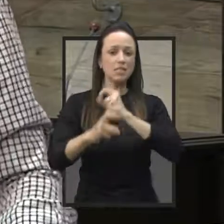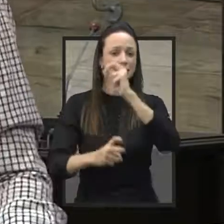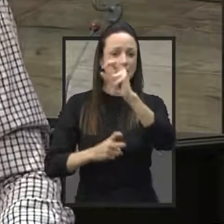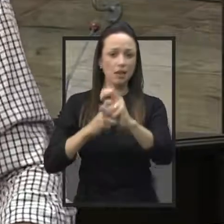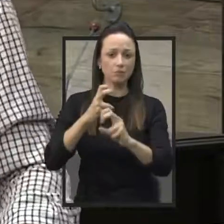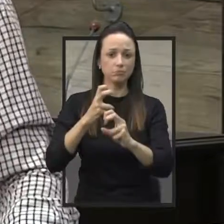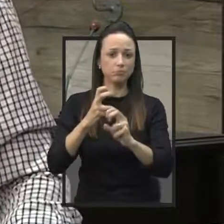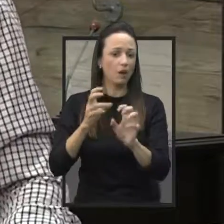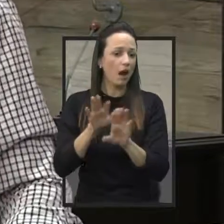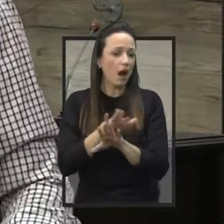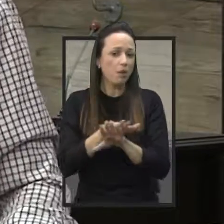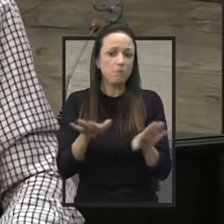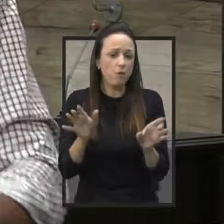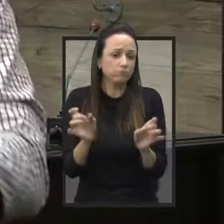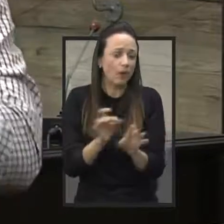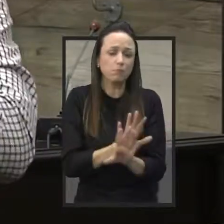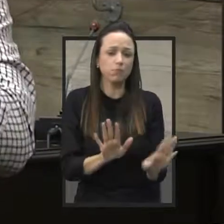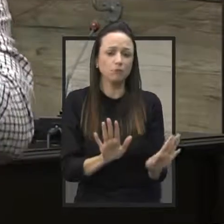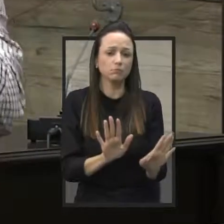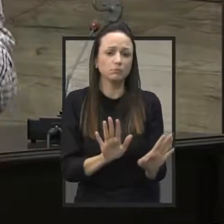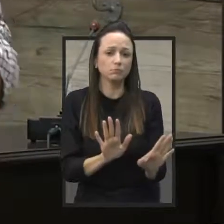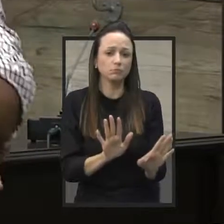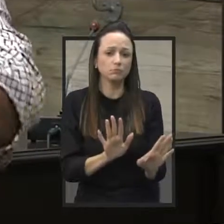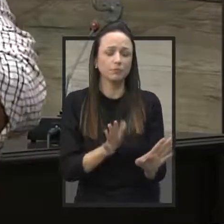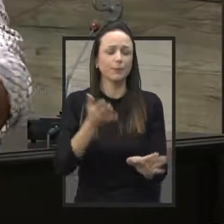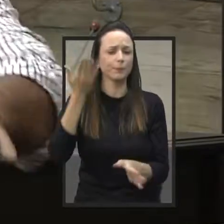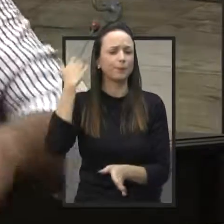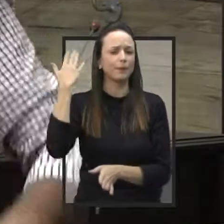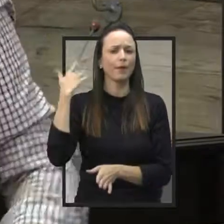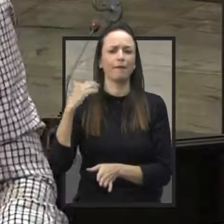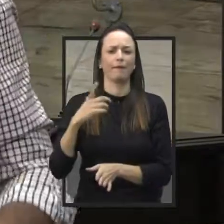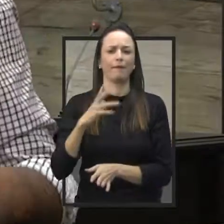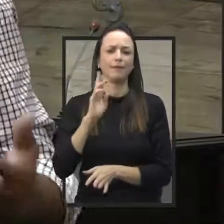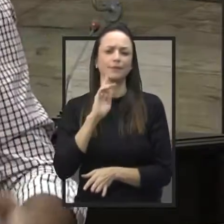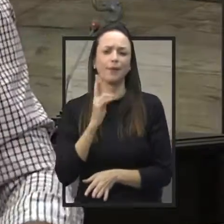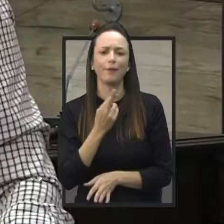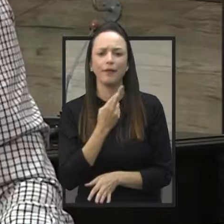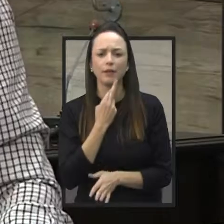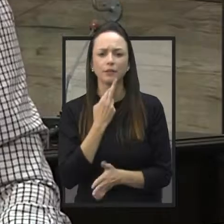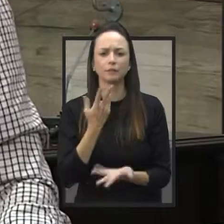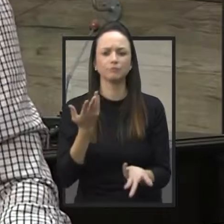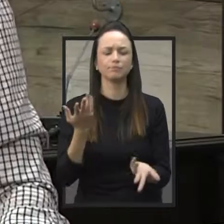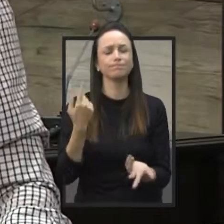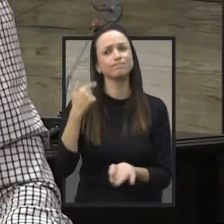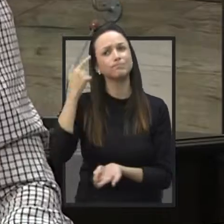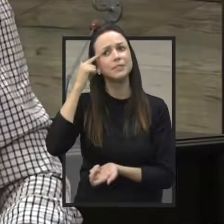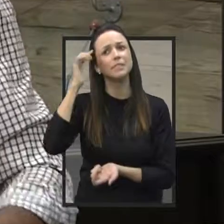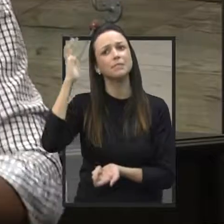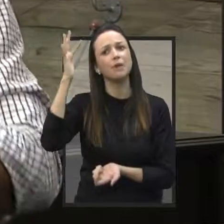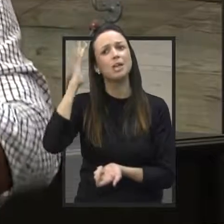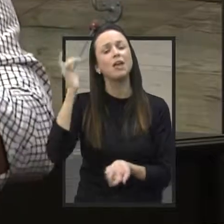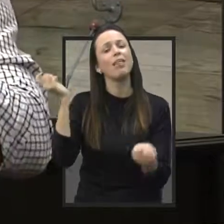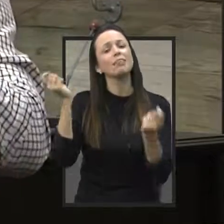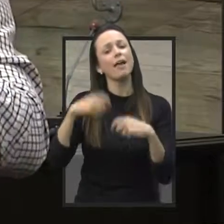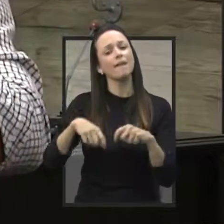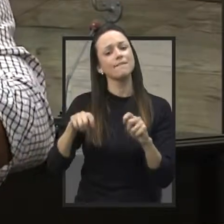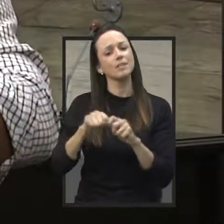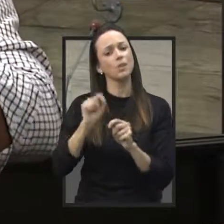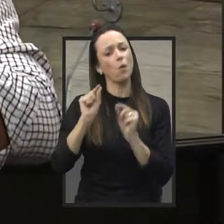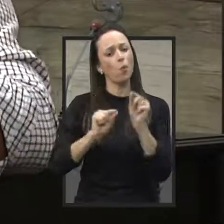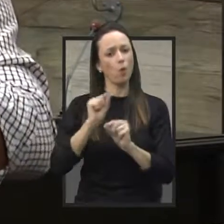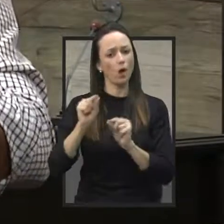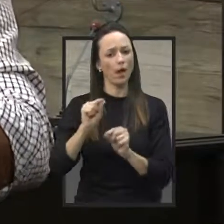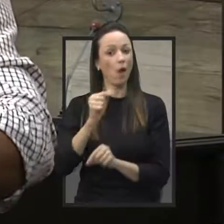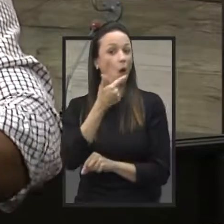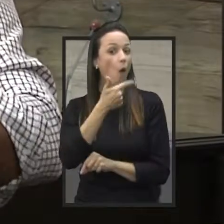acabou. Naquele tempo tinha um restaurante ali, os caras... O que a gente imagina que poderia ser feito ali? Outros